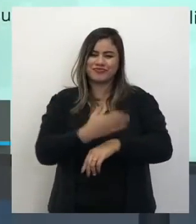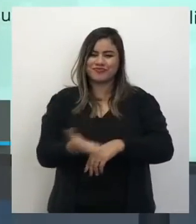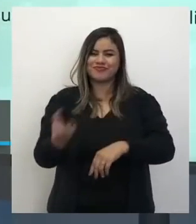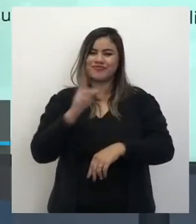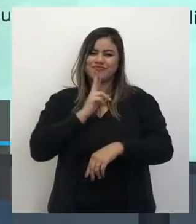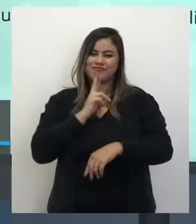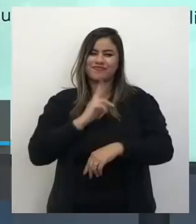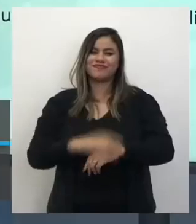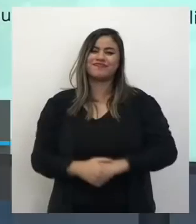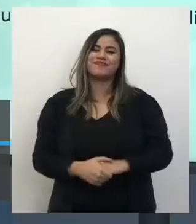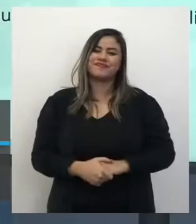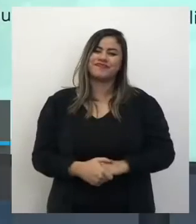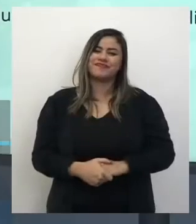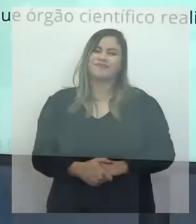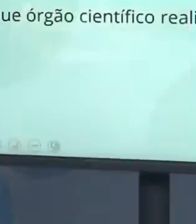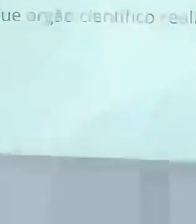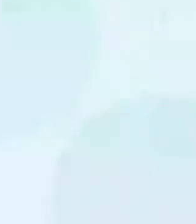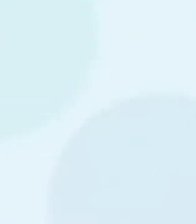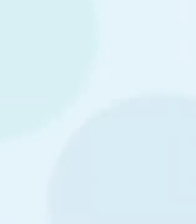vocês.